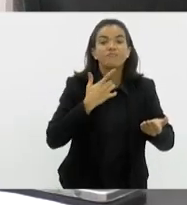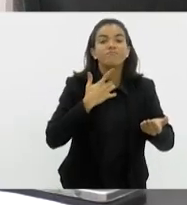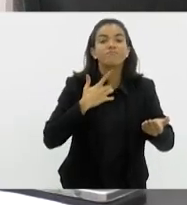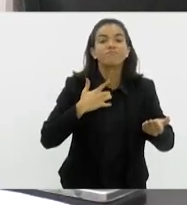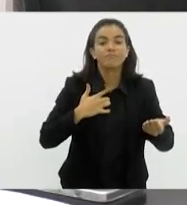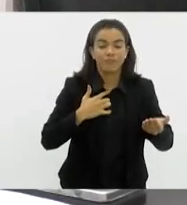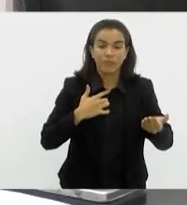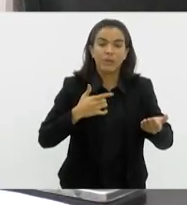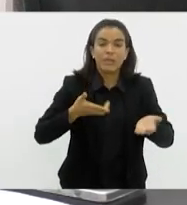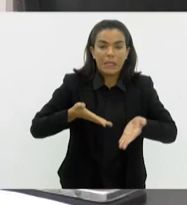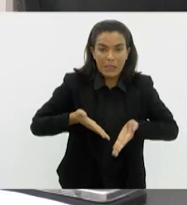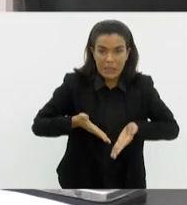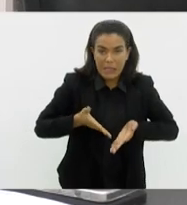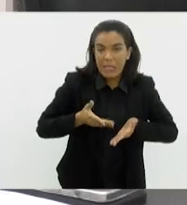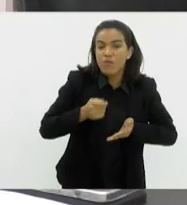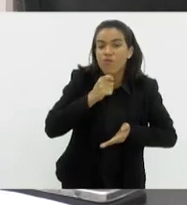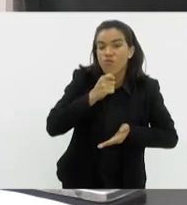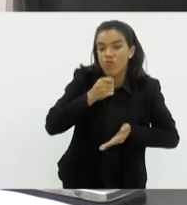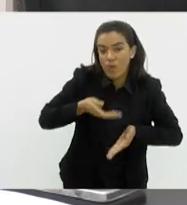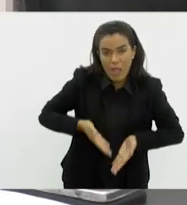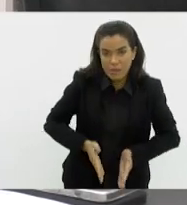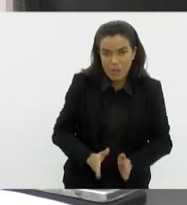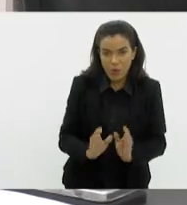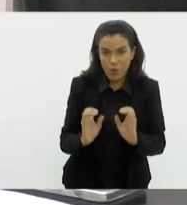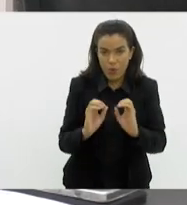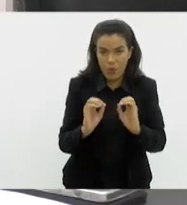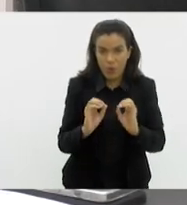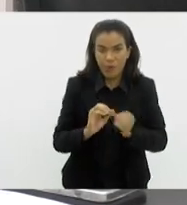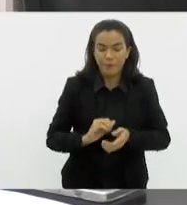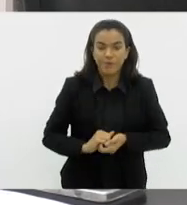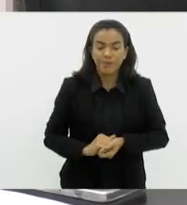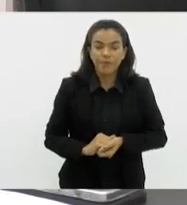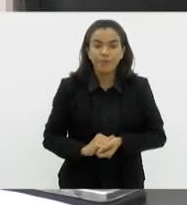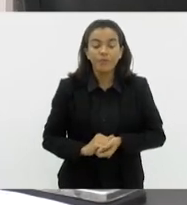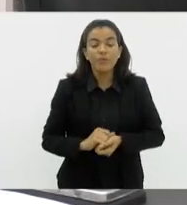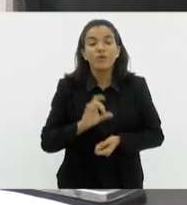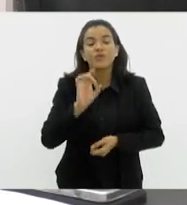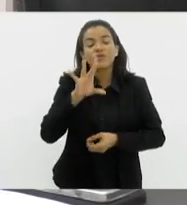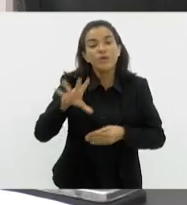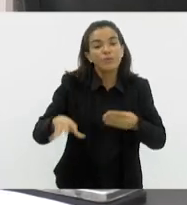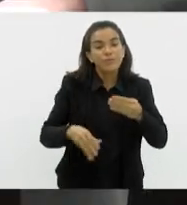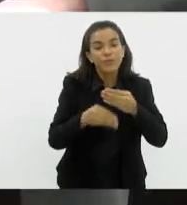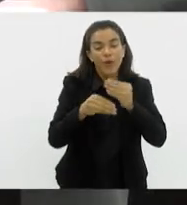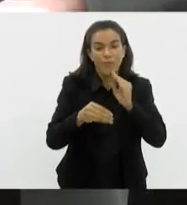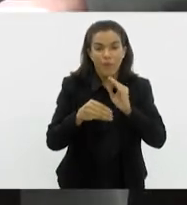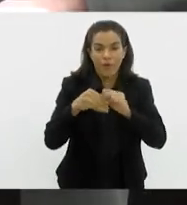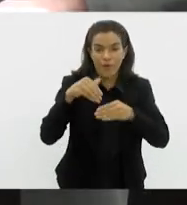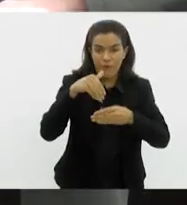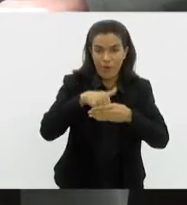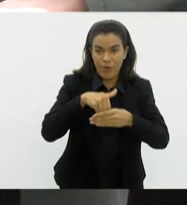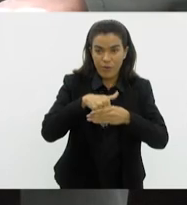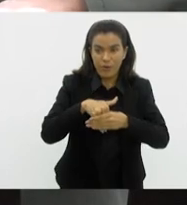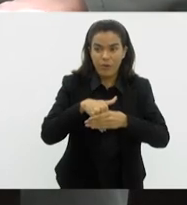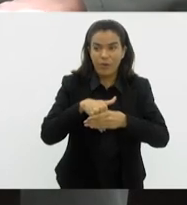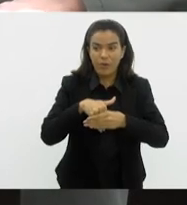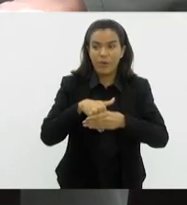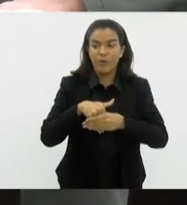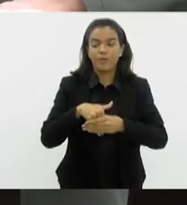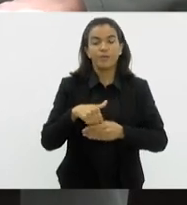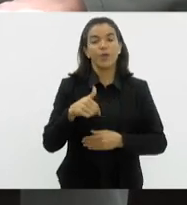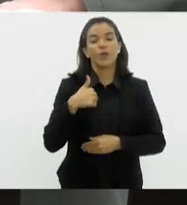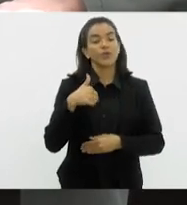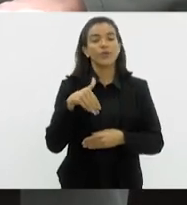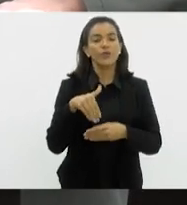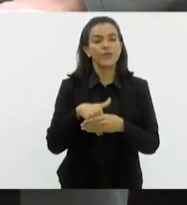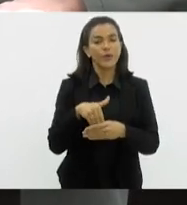adoção de nascitura, inclusive. Presidente, eu queria só completar meu voto. Assim posto, eu estou